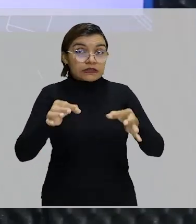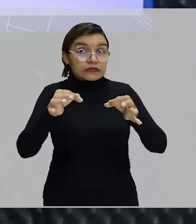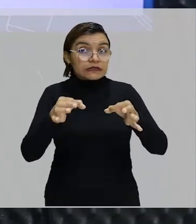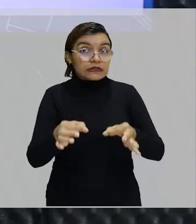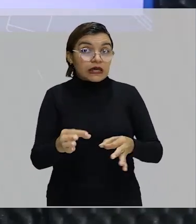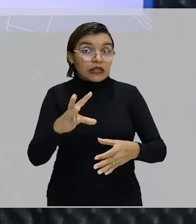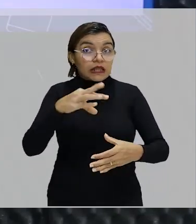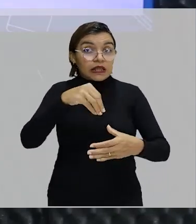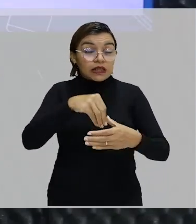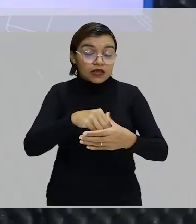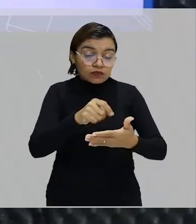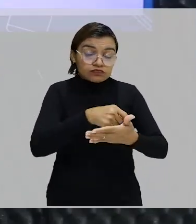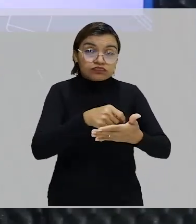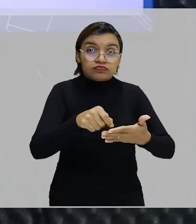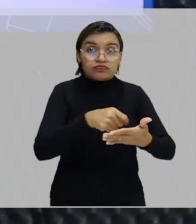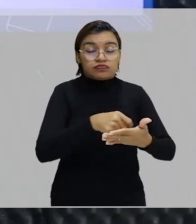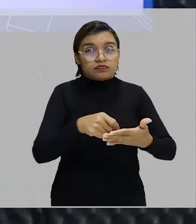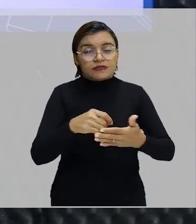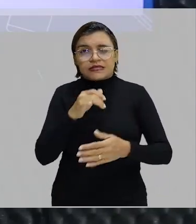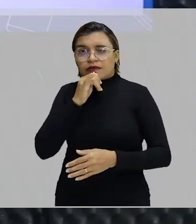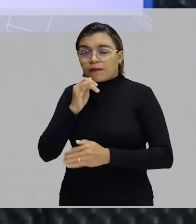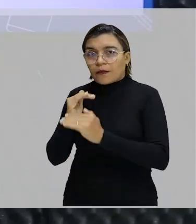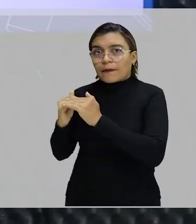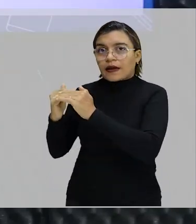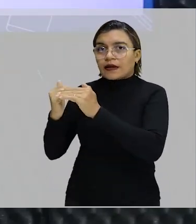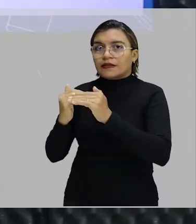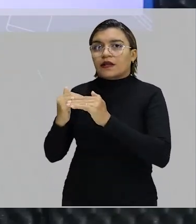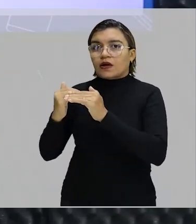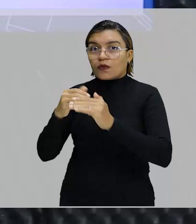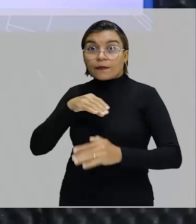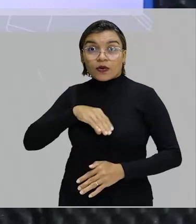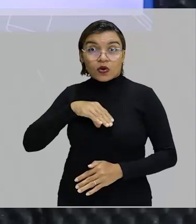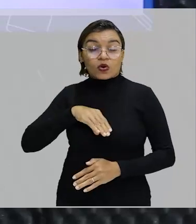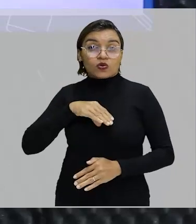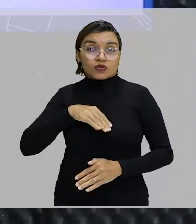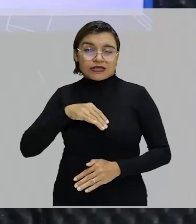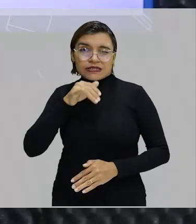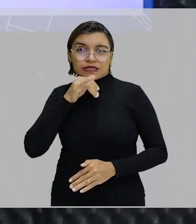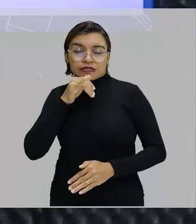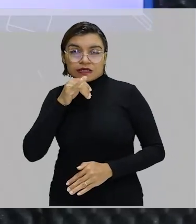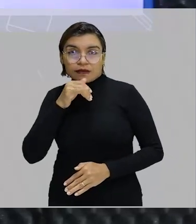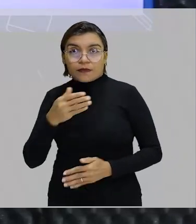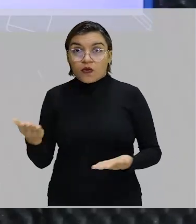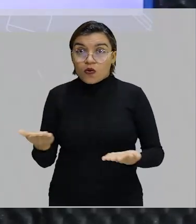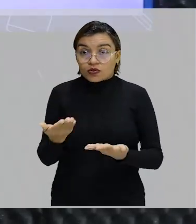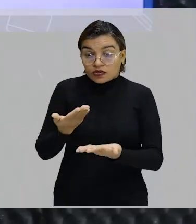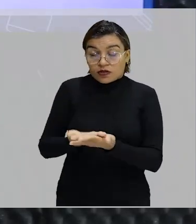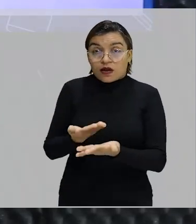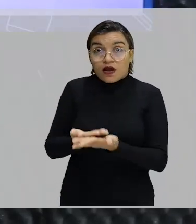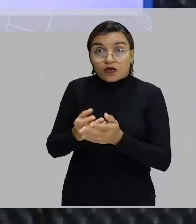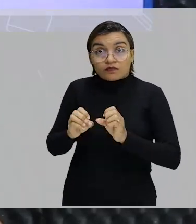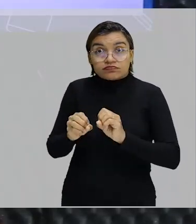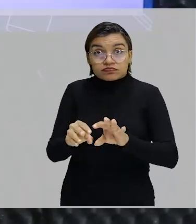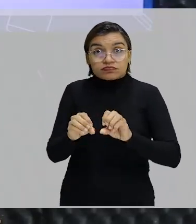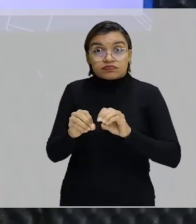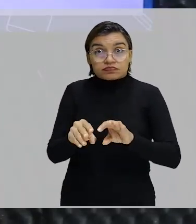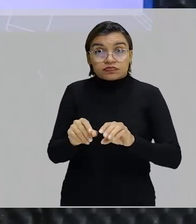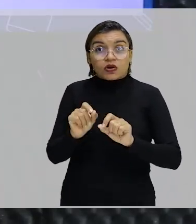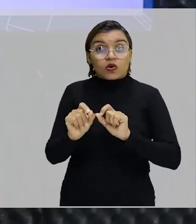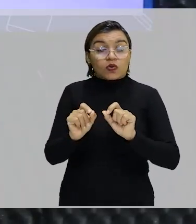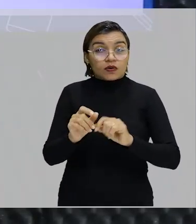Certo? Então, num padrão de língua portuguesa, num padrão de aula, esta aula que eu ministro agora, ela não